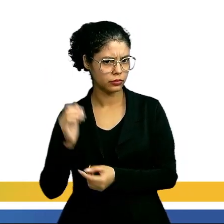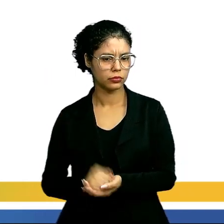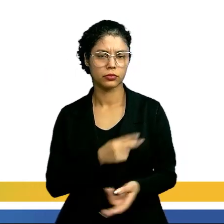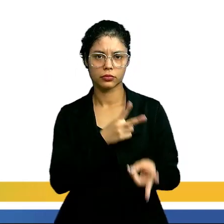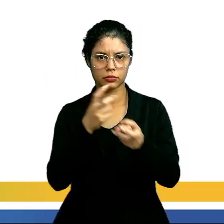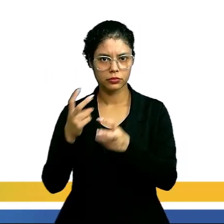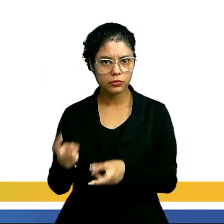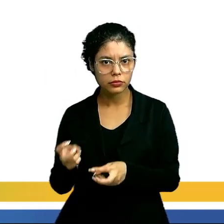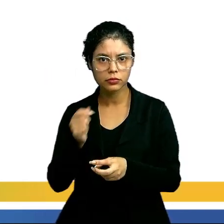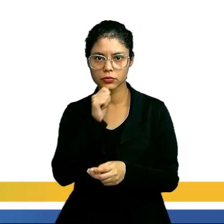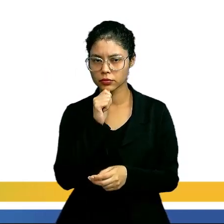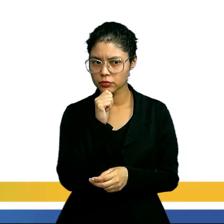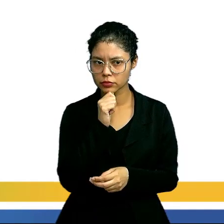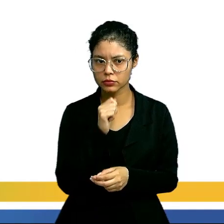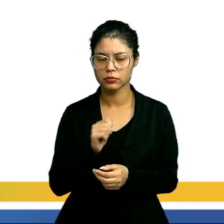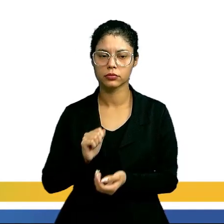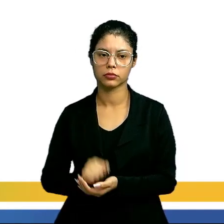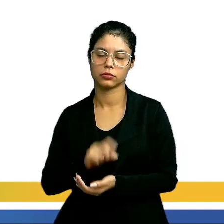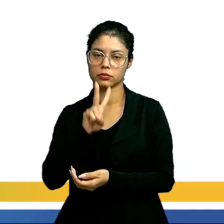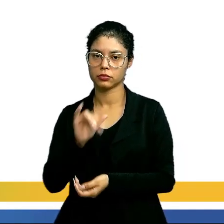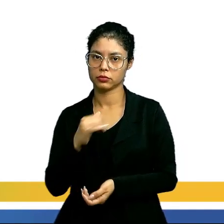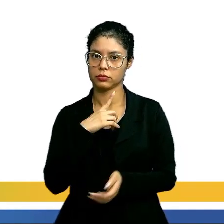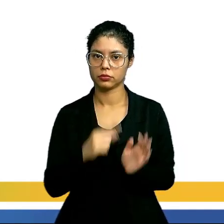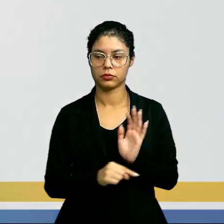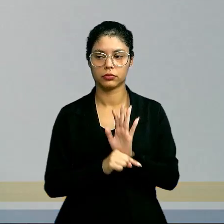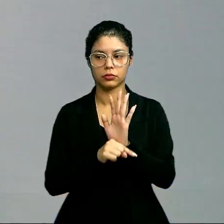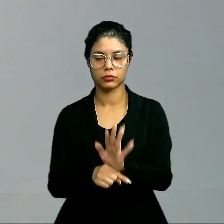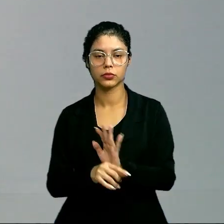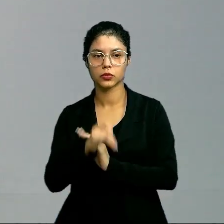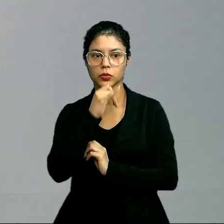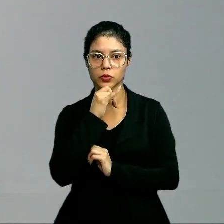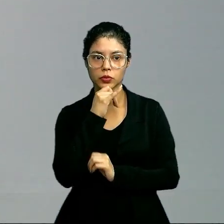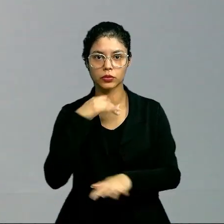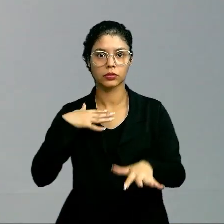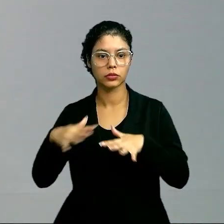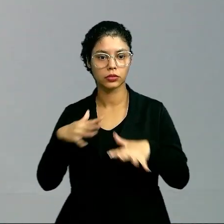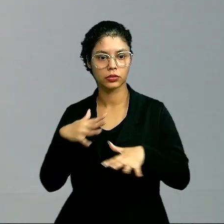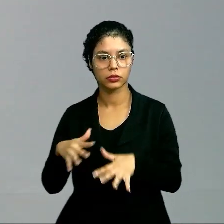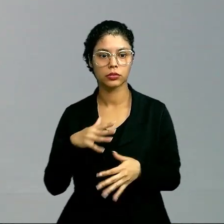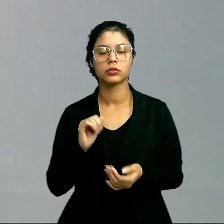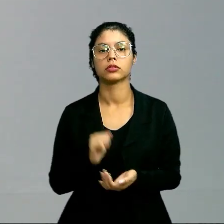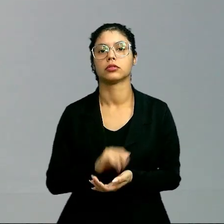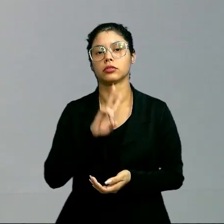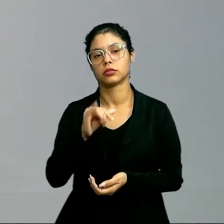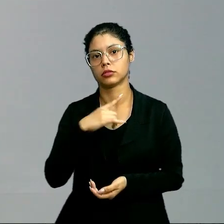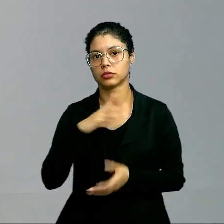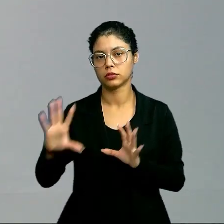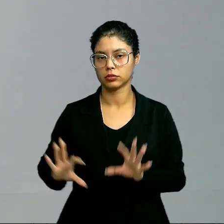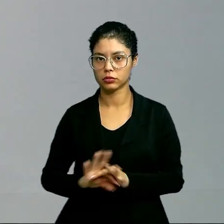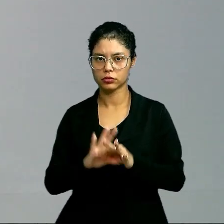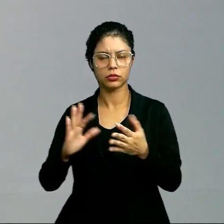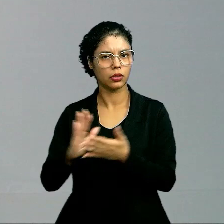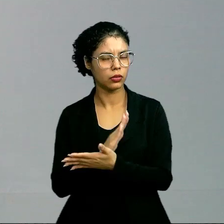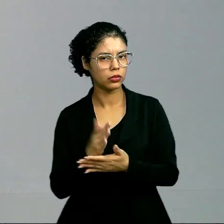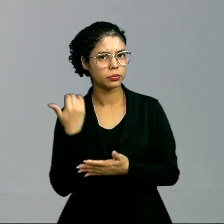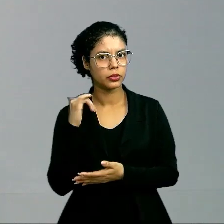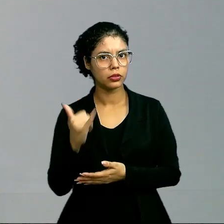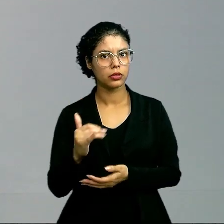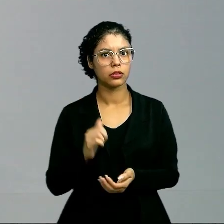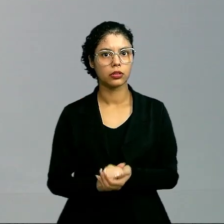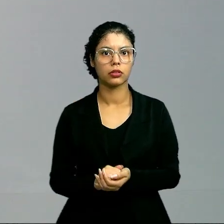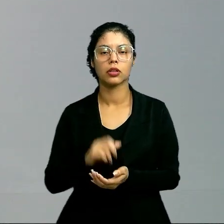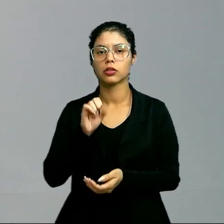gente percebe que ao ligar a máquina, ela vai nos dar um exemplo de movimento. Esse movimento está associado a algum tipo de energia que